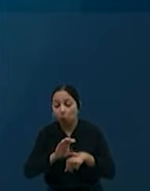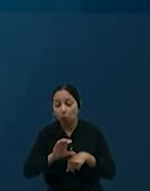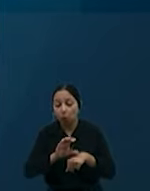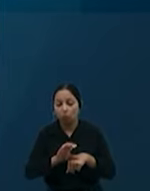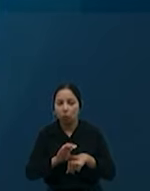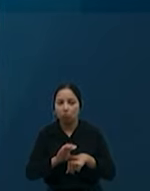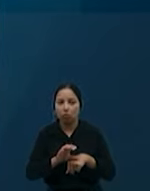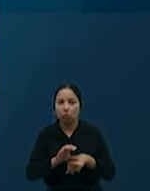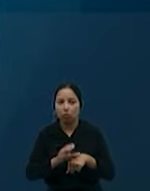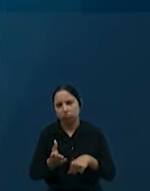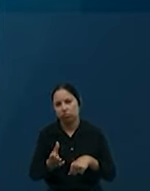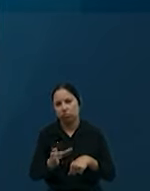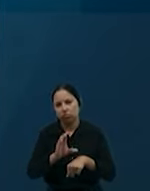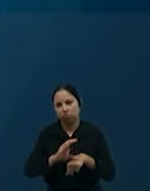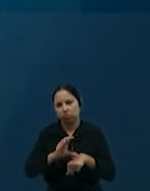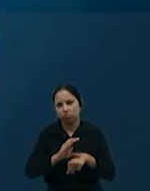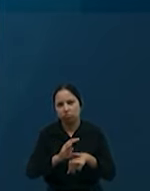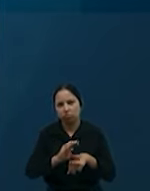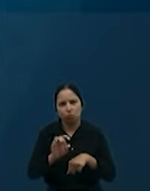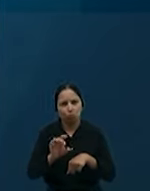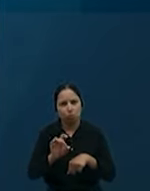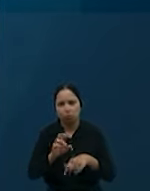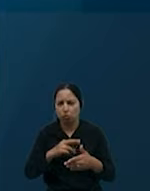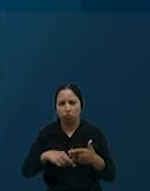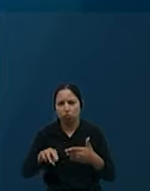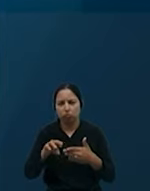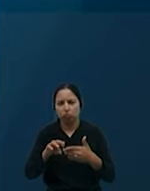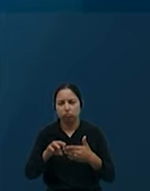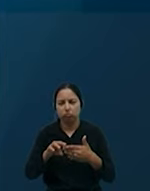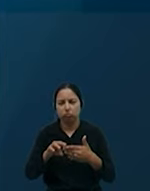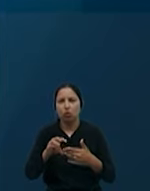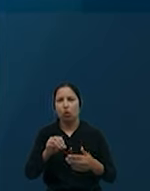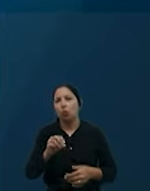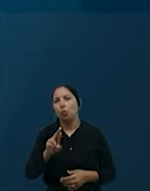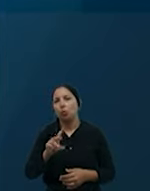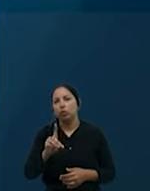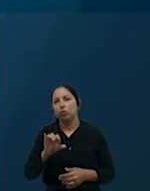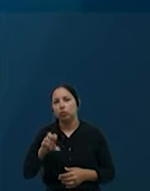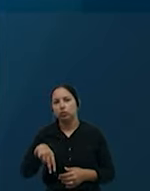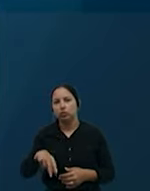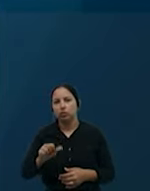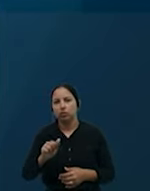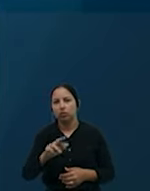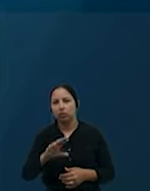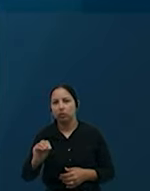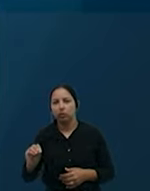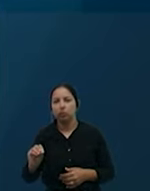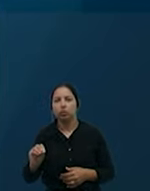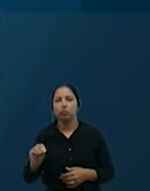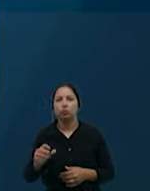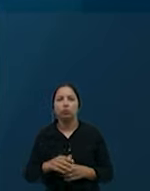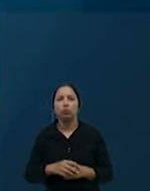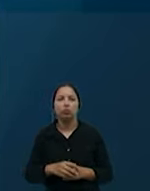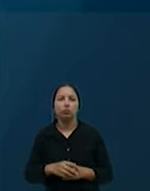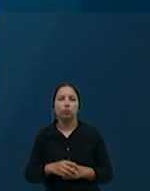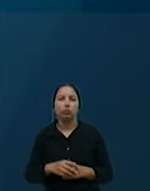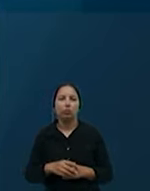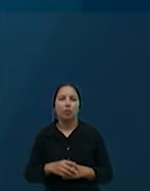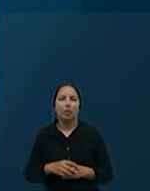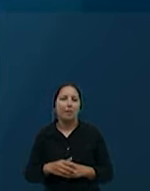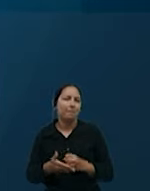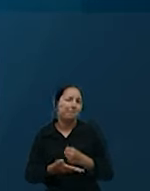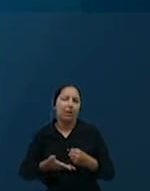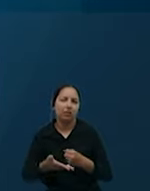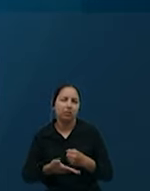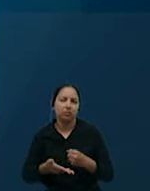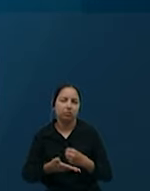Constituição tratou só do recurso ordinário de forma genérica, né? Cabe contra decisões denegatórias proferidas por